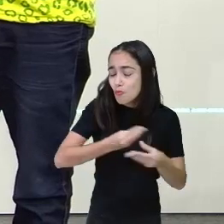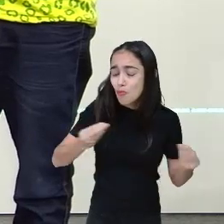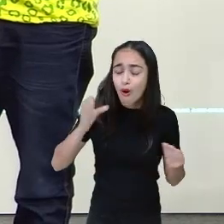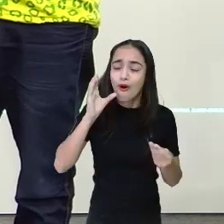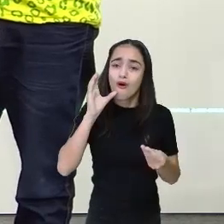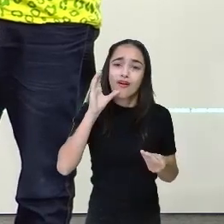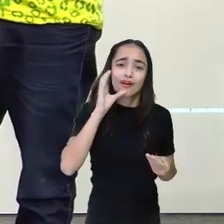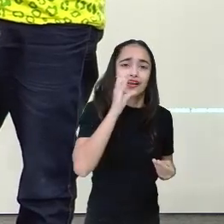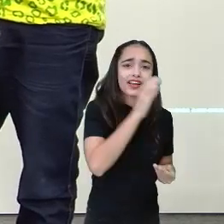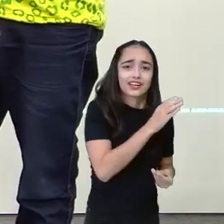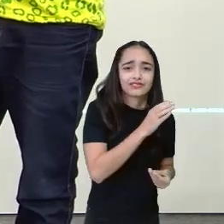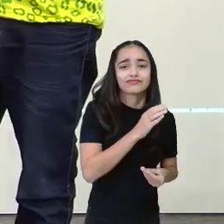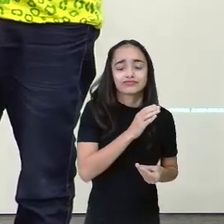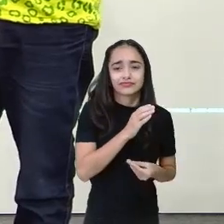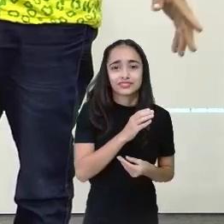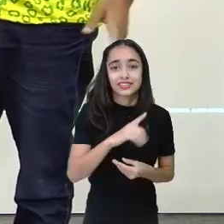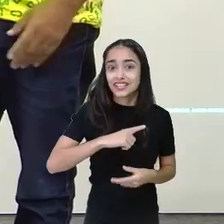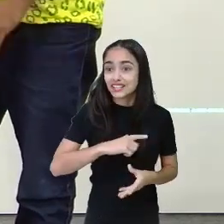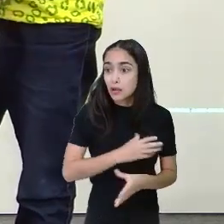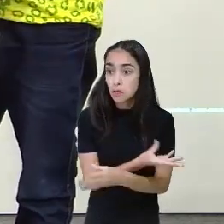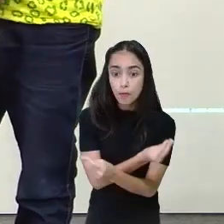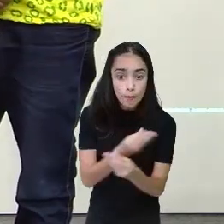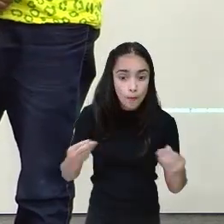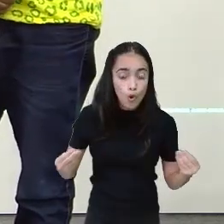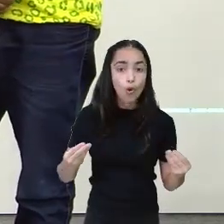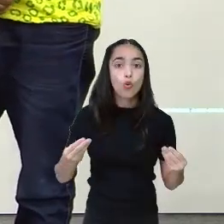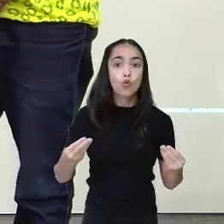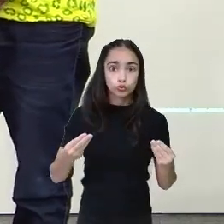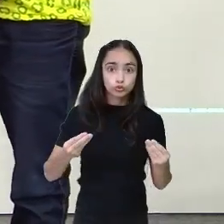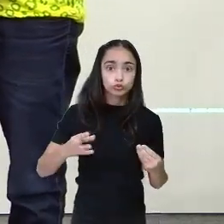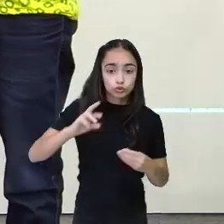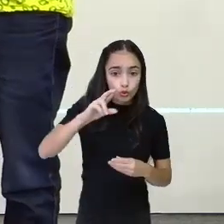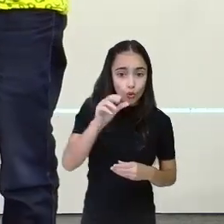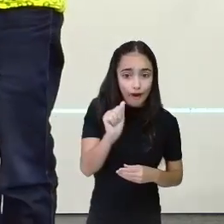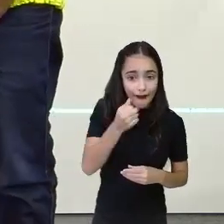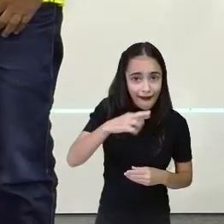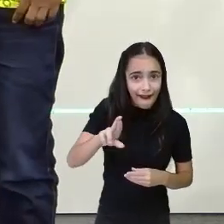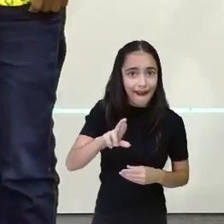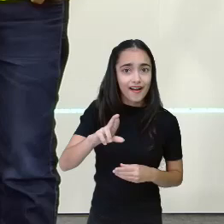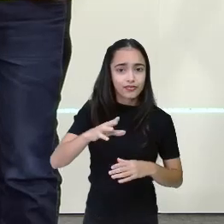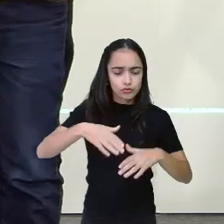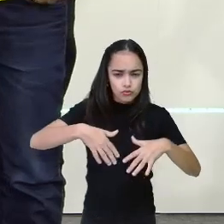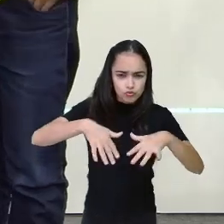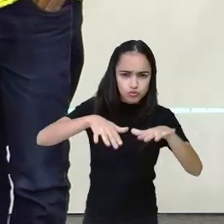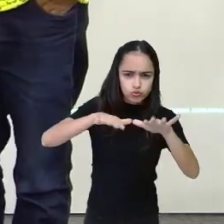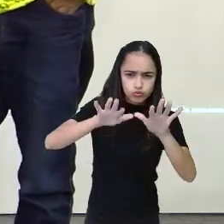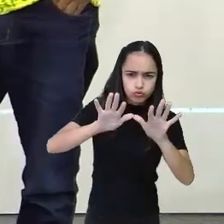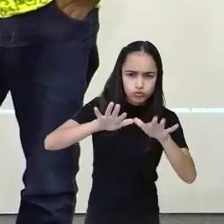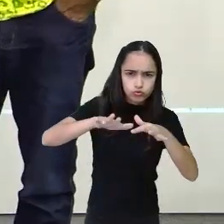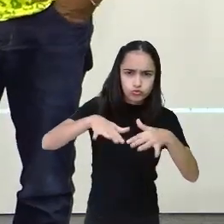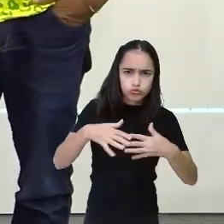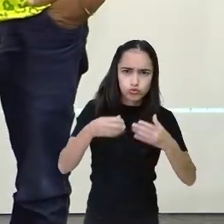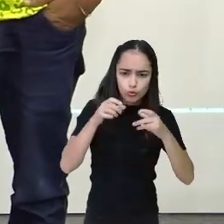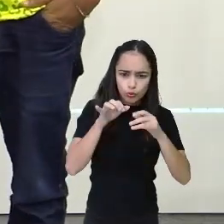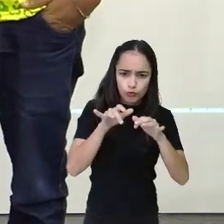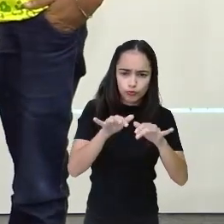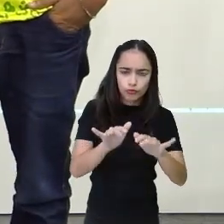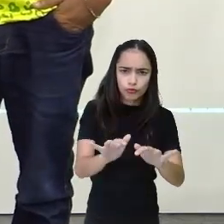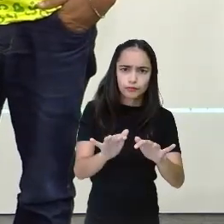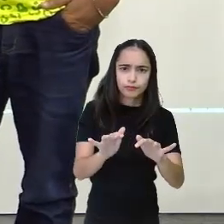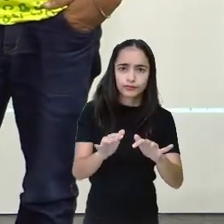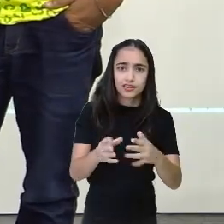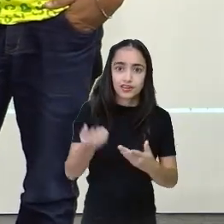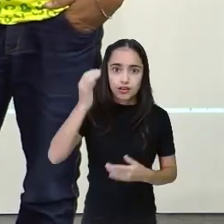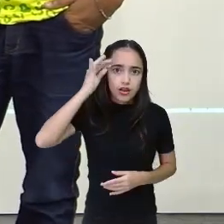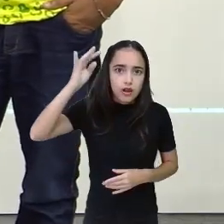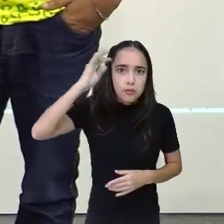olha só, E olha, imagina. com vários ar-condicionados por toda a cidade. Viu? Pois é, pelas ruas, gente. Imagina só como deve ser quente lá.